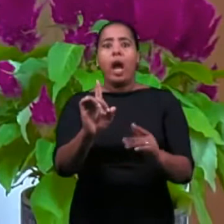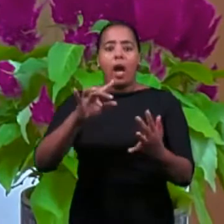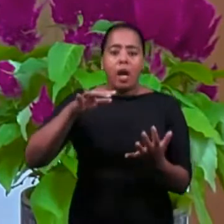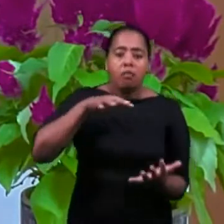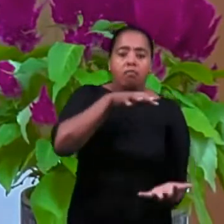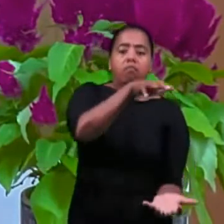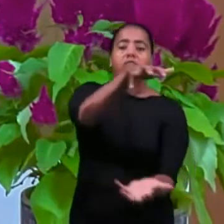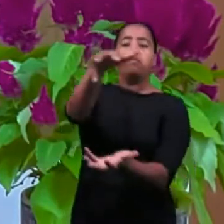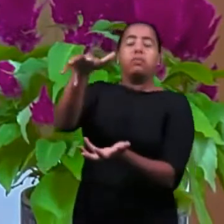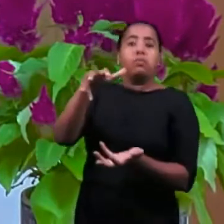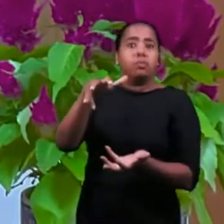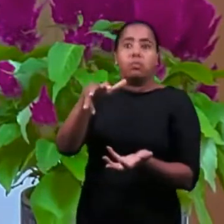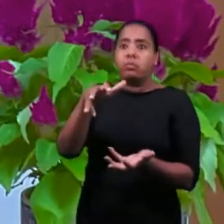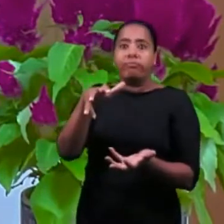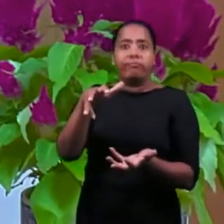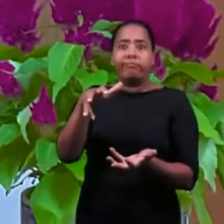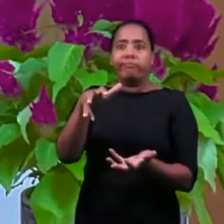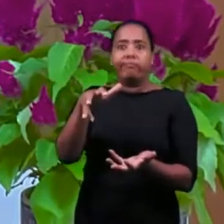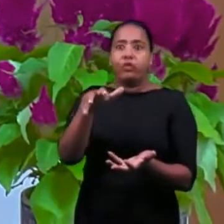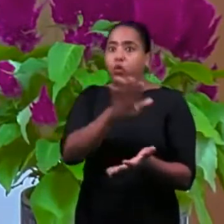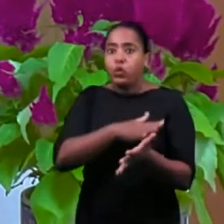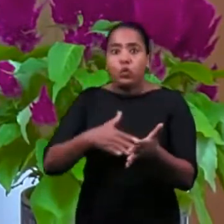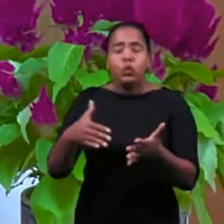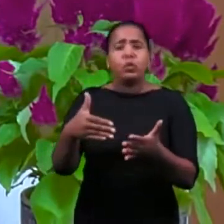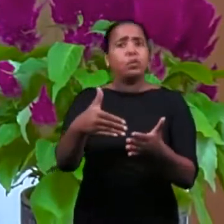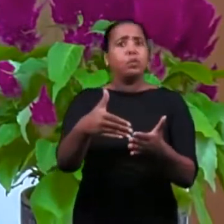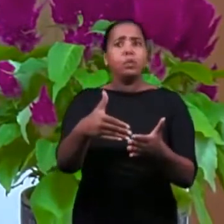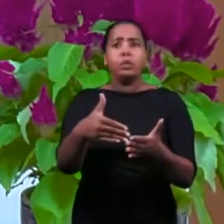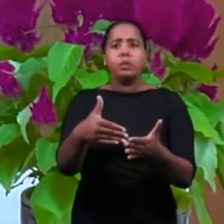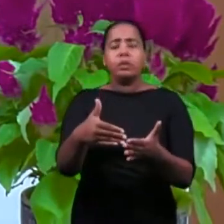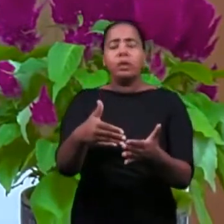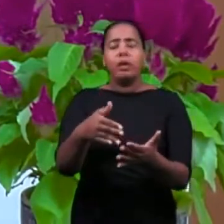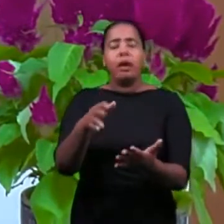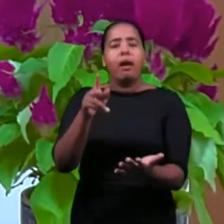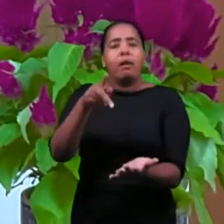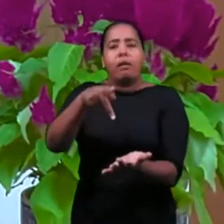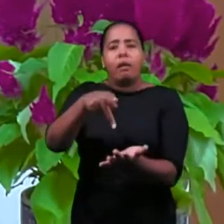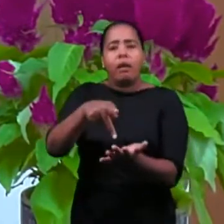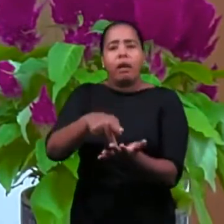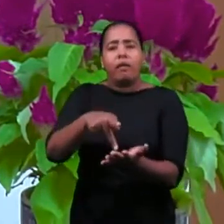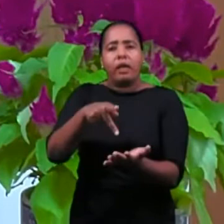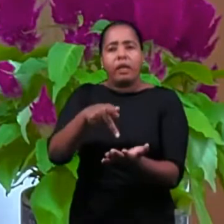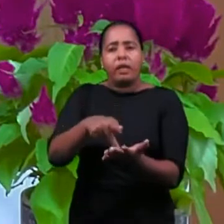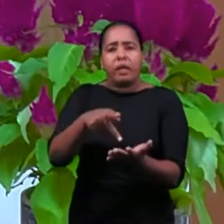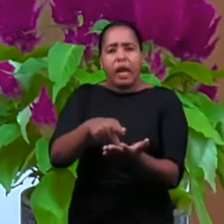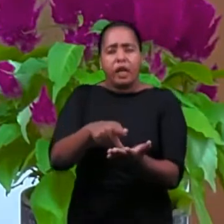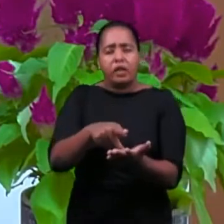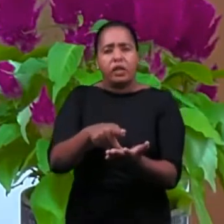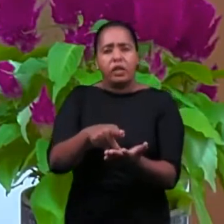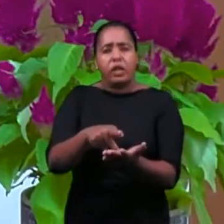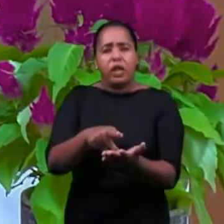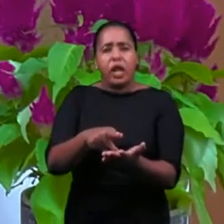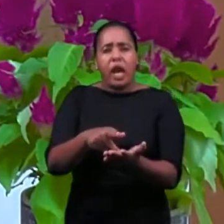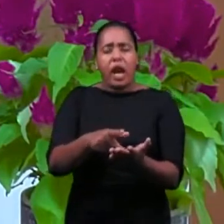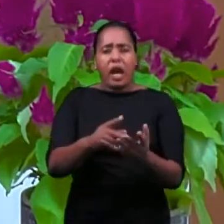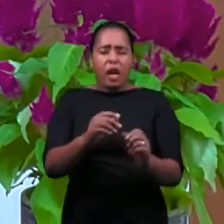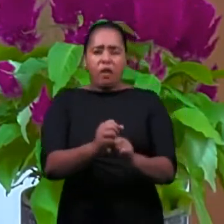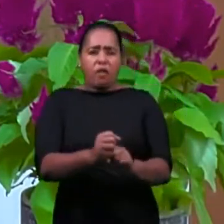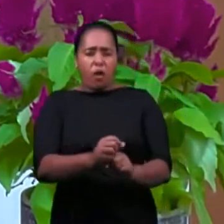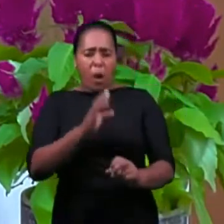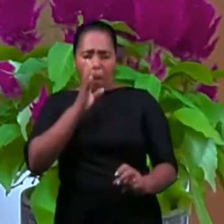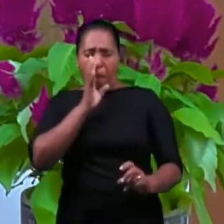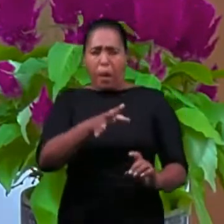inteiro. Porque a verdade foi crucificada para muitos, como foi